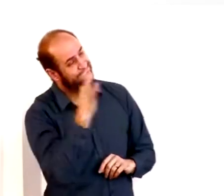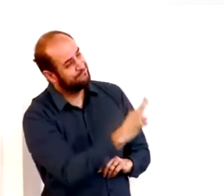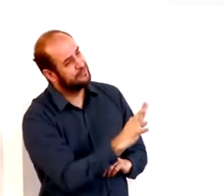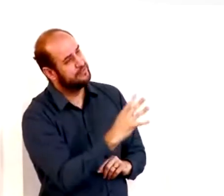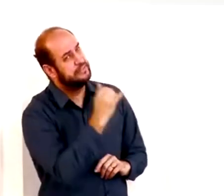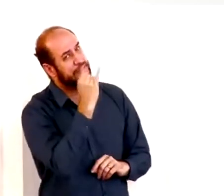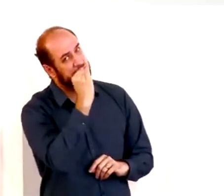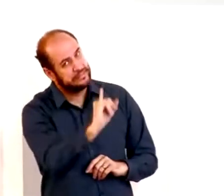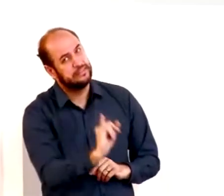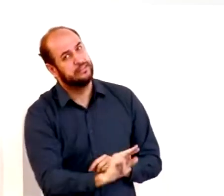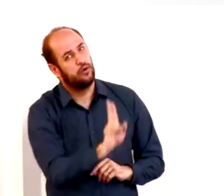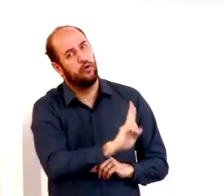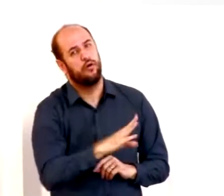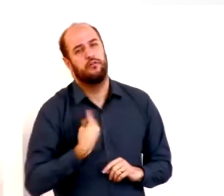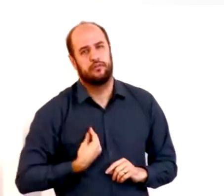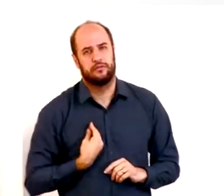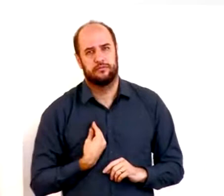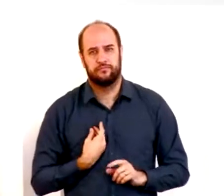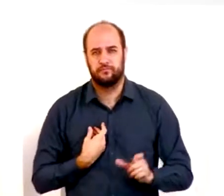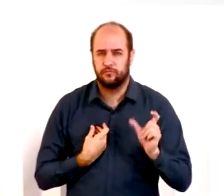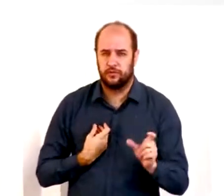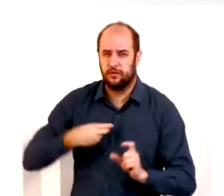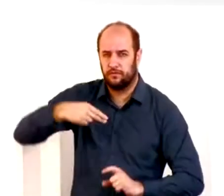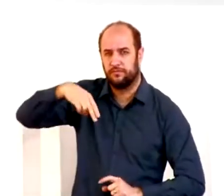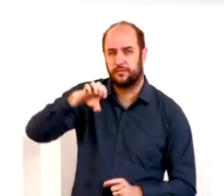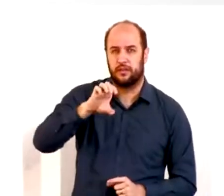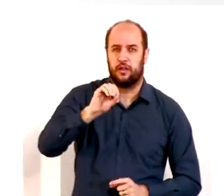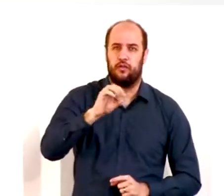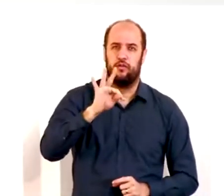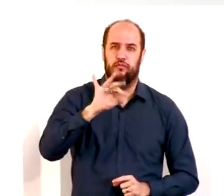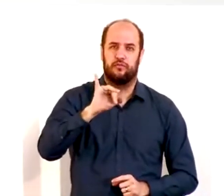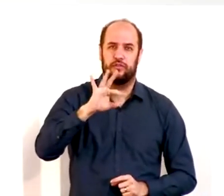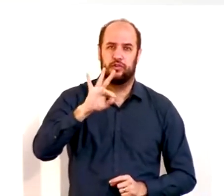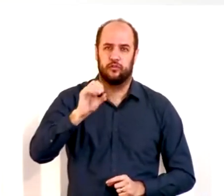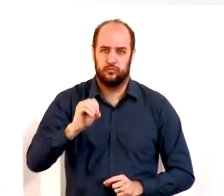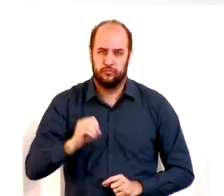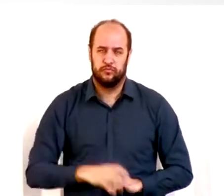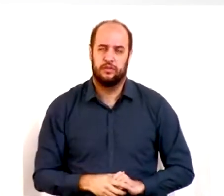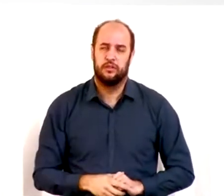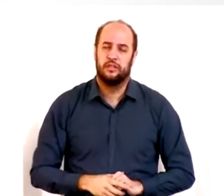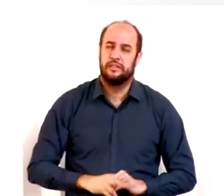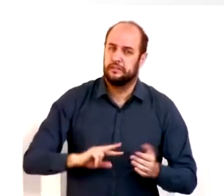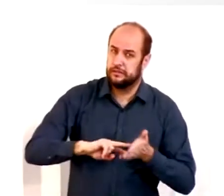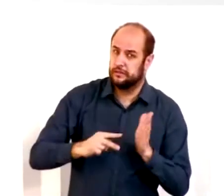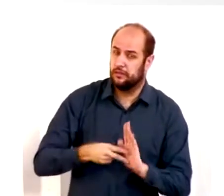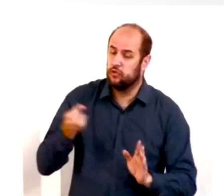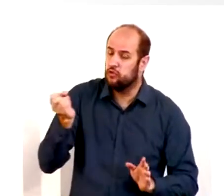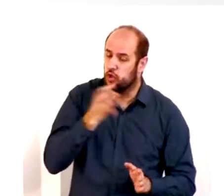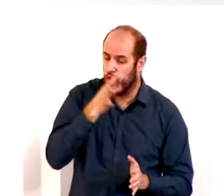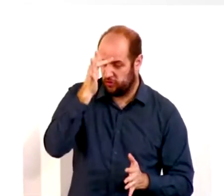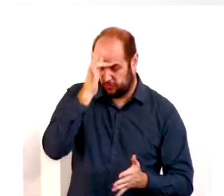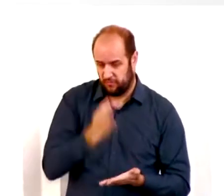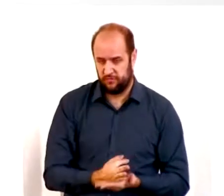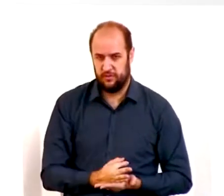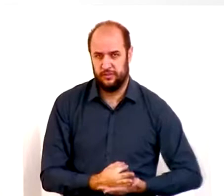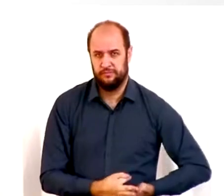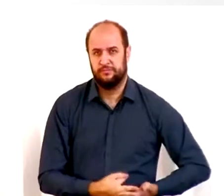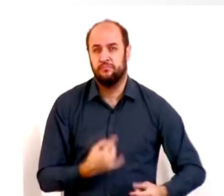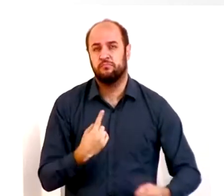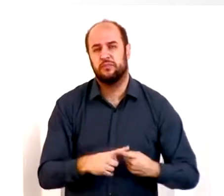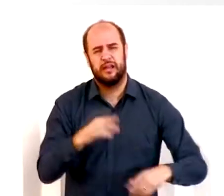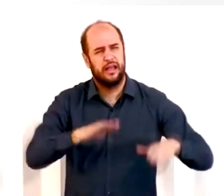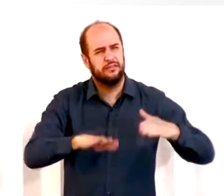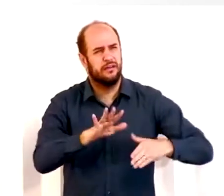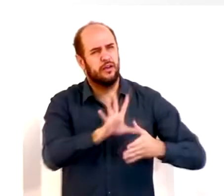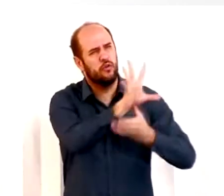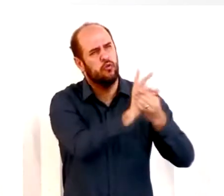O neófito, que é a palavra que é novo na fé, provavelmente ele vai tentar trazer para dentro da igreja o sistema de liderança que tem lá fora,